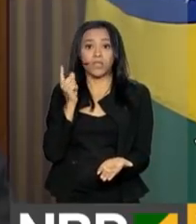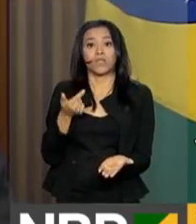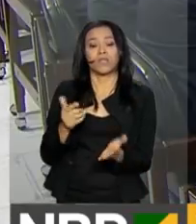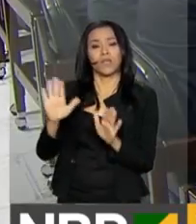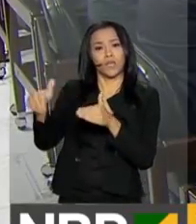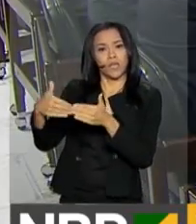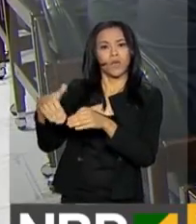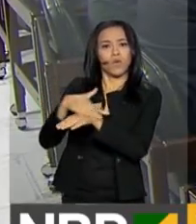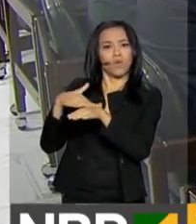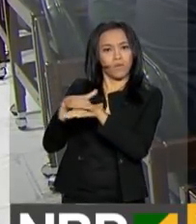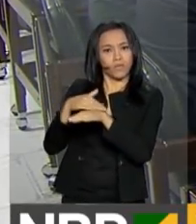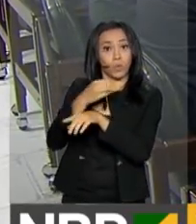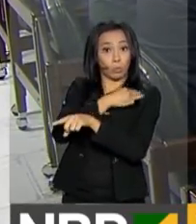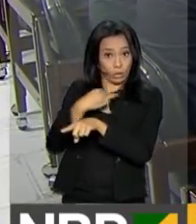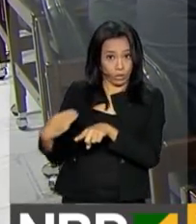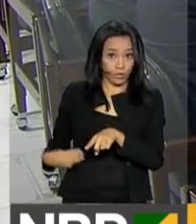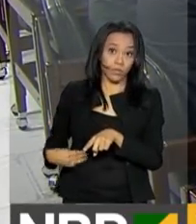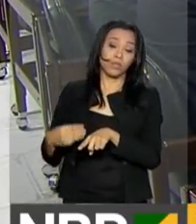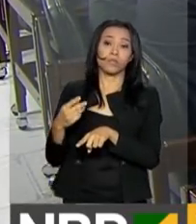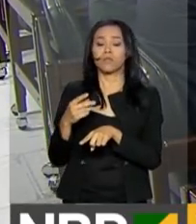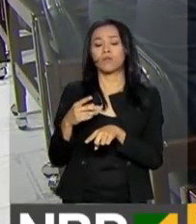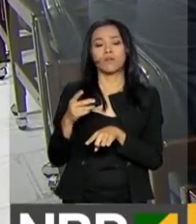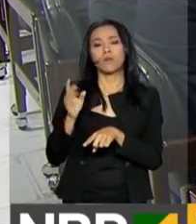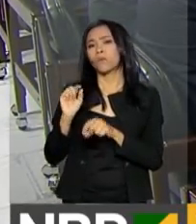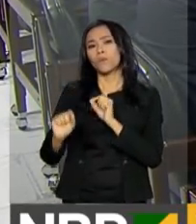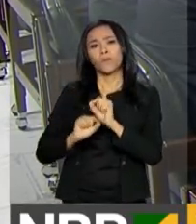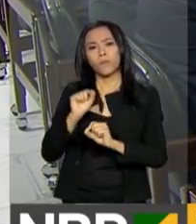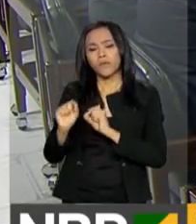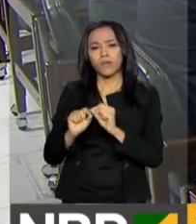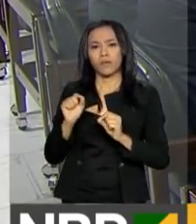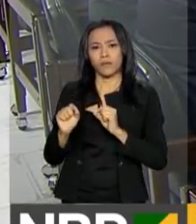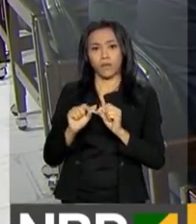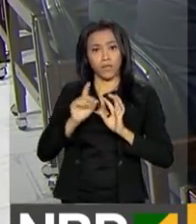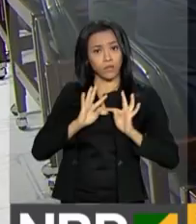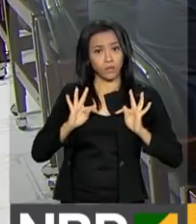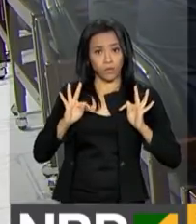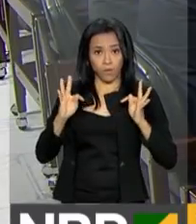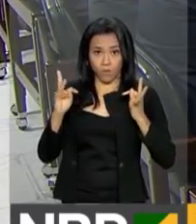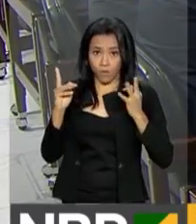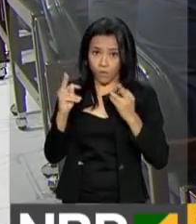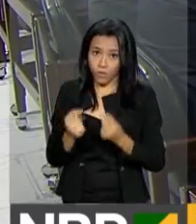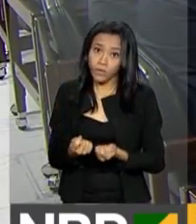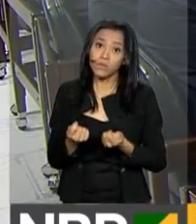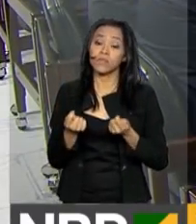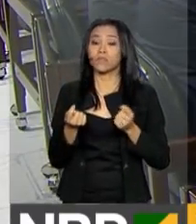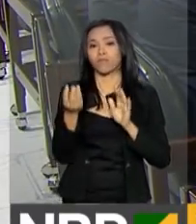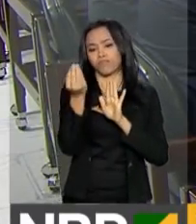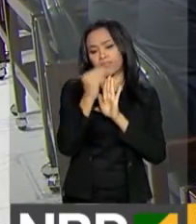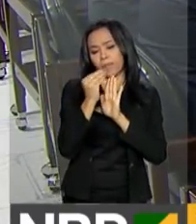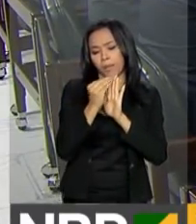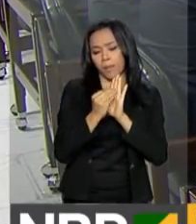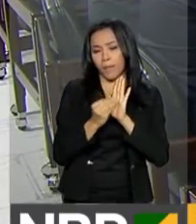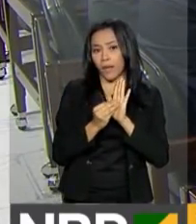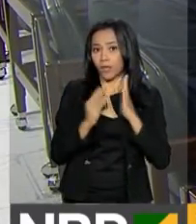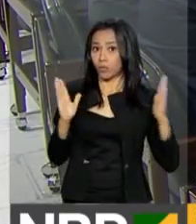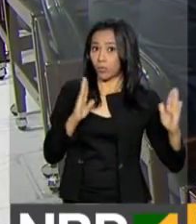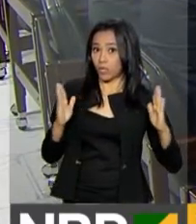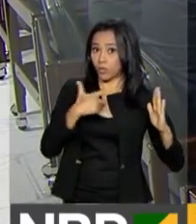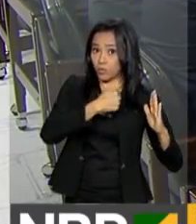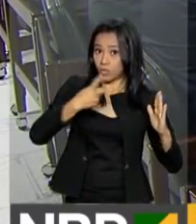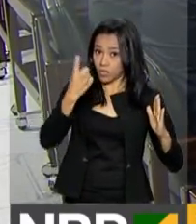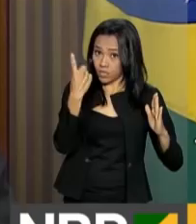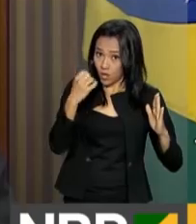guardian comício guardian é todas as reclamações relativas ainda 2019 nós